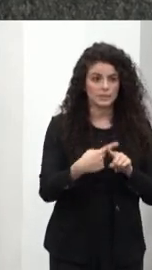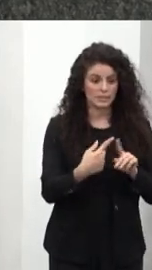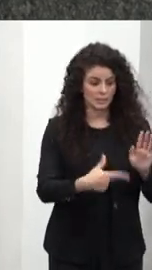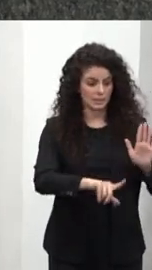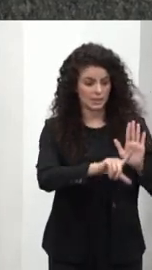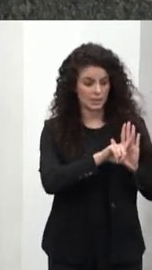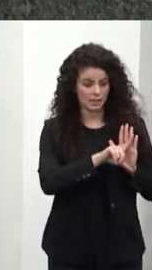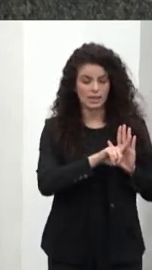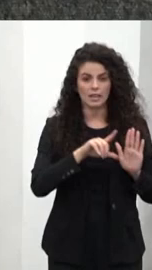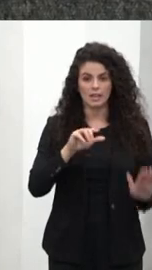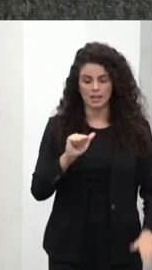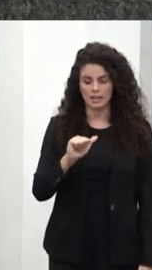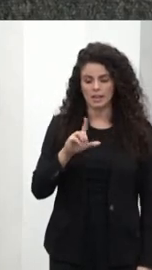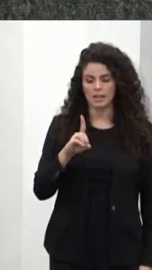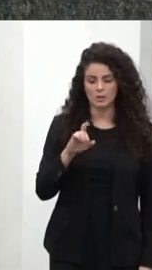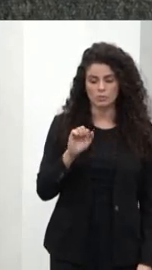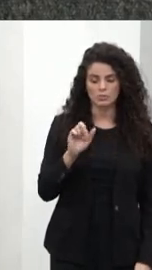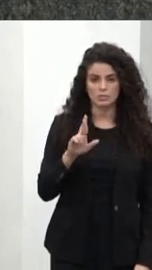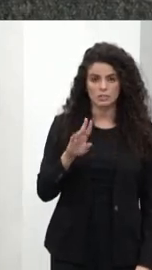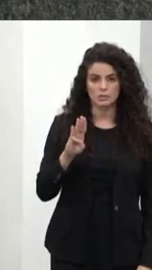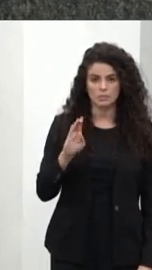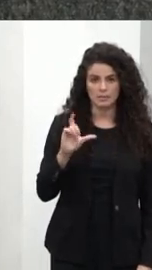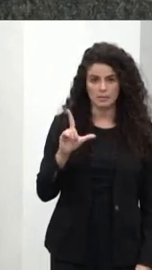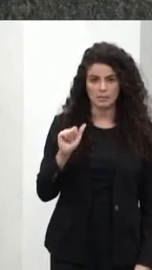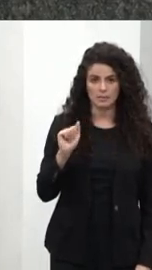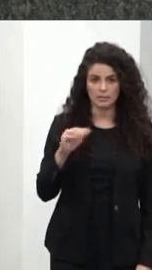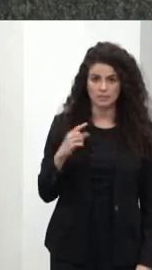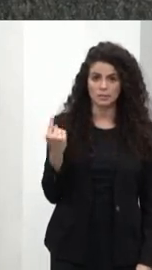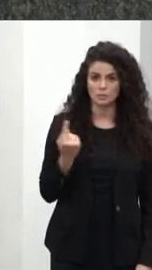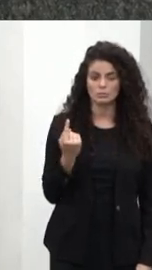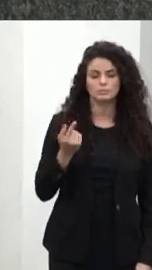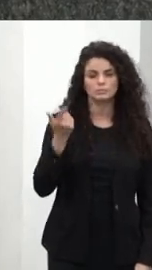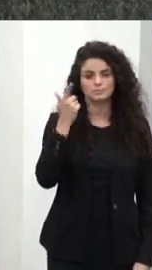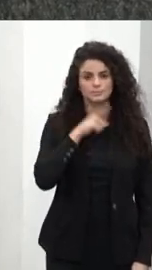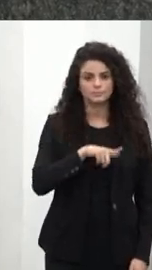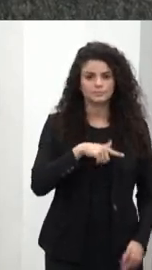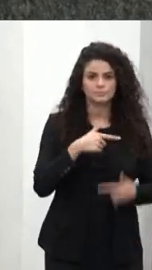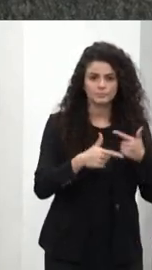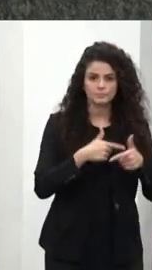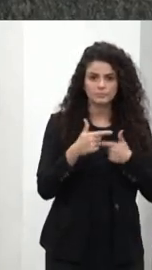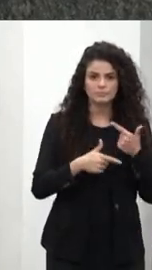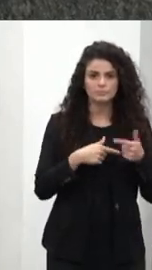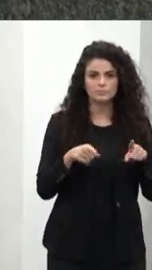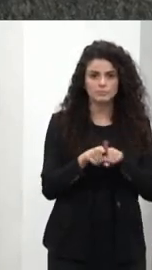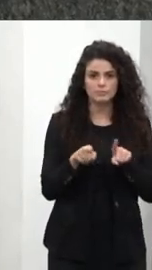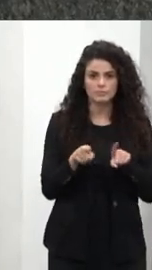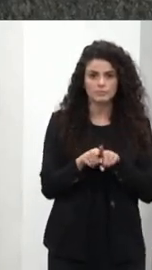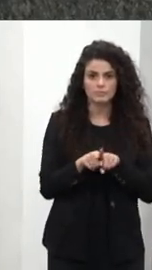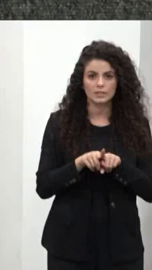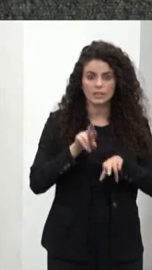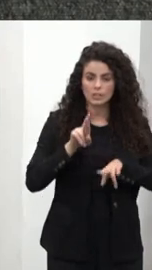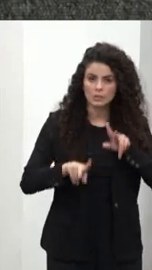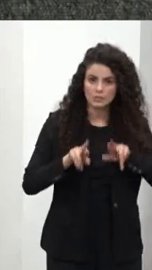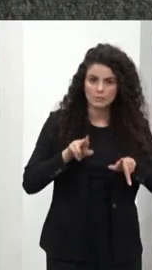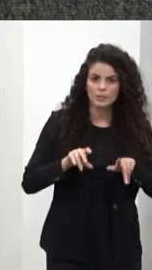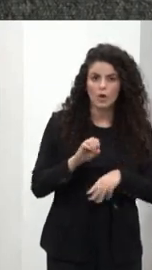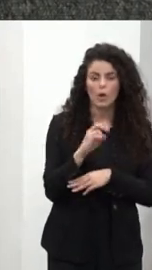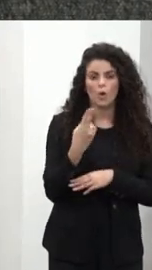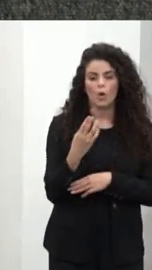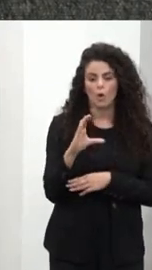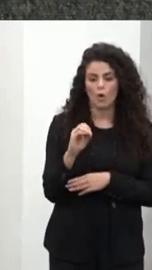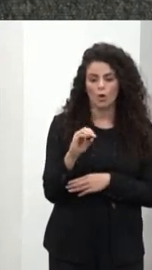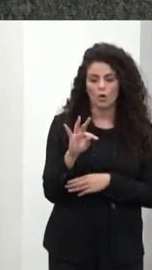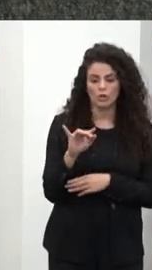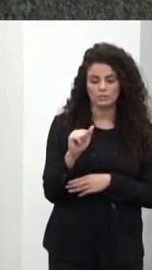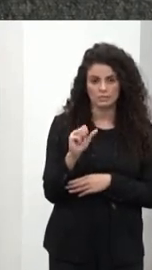muito poucos estados implementaram políticas afirmativas através de pontuação diferenciada ou cotas Então isso é uma coisa para